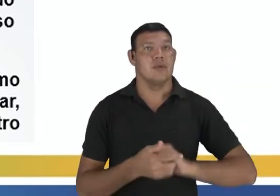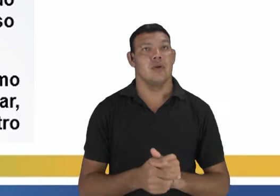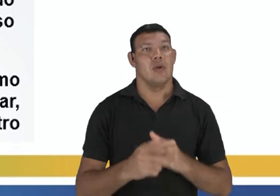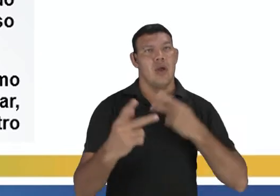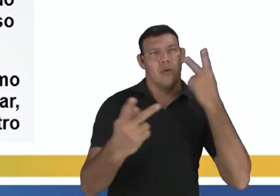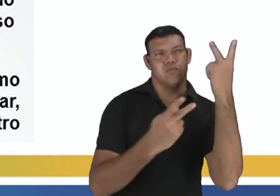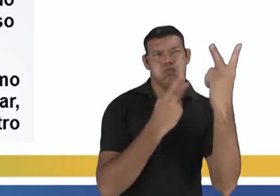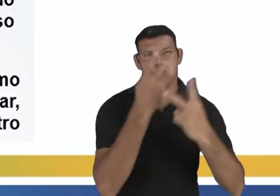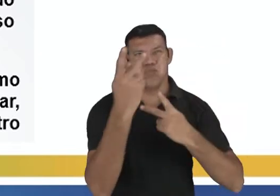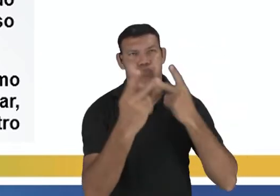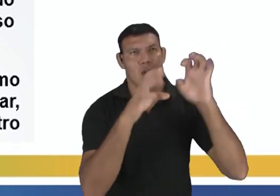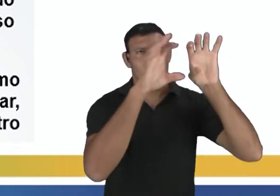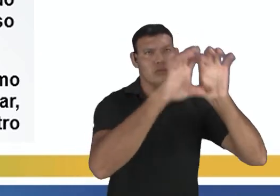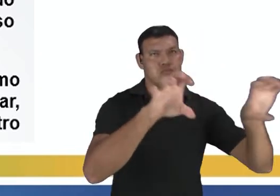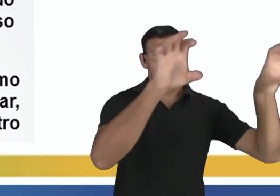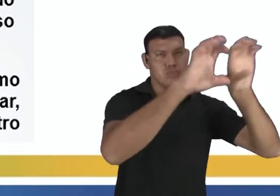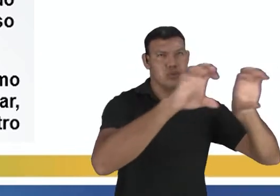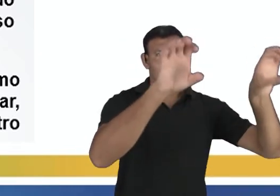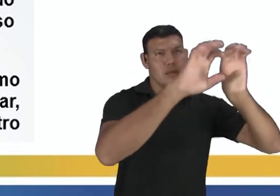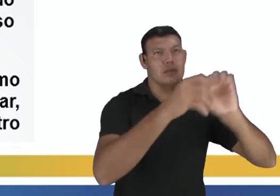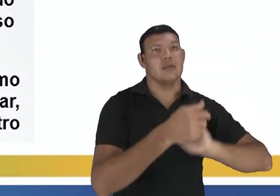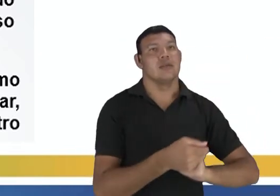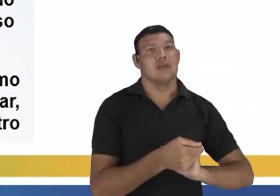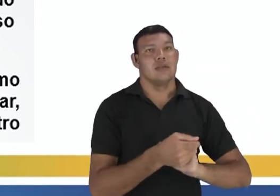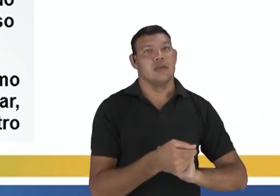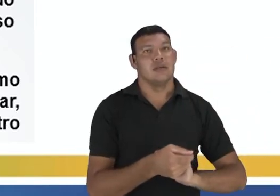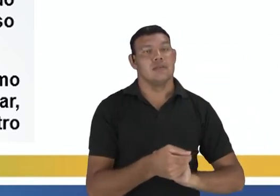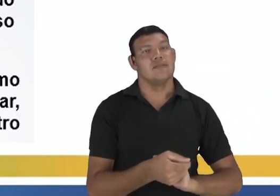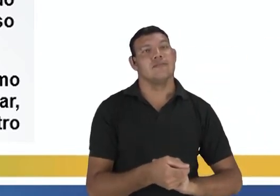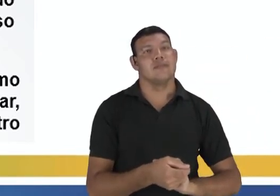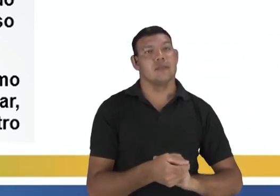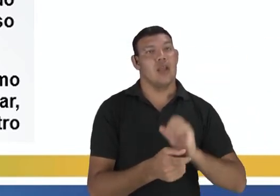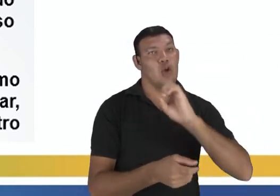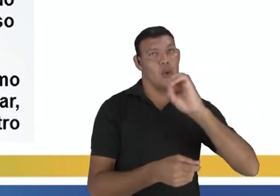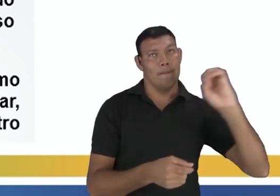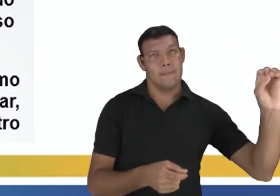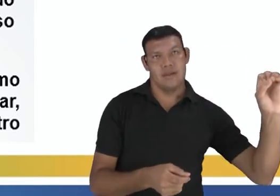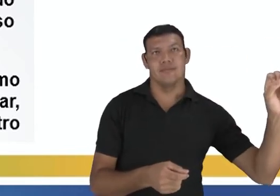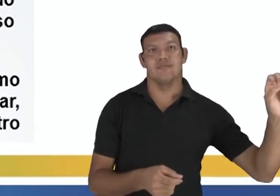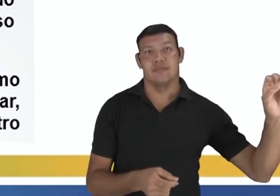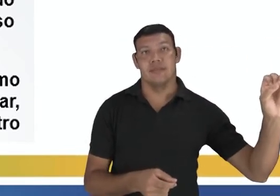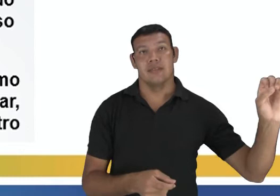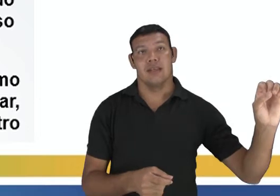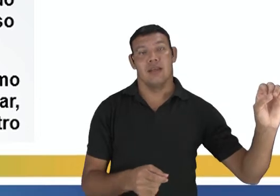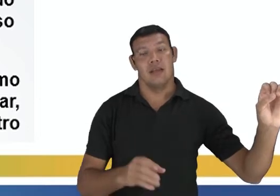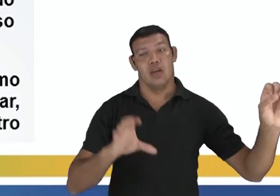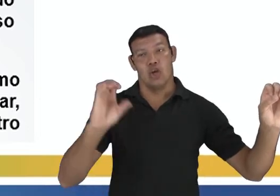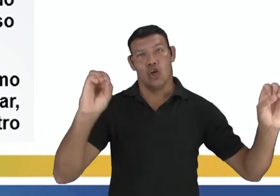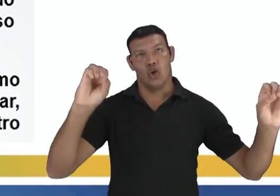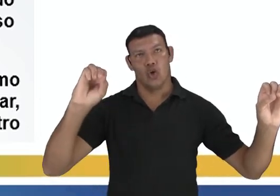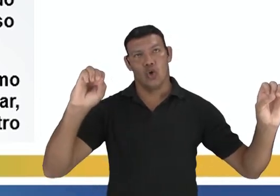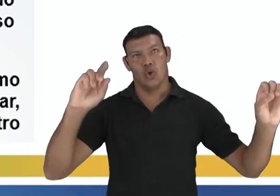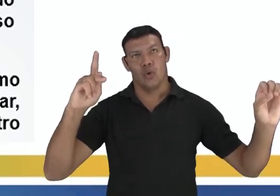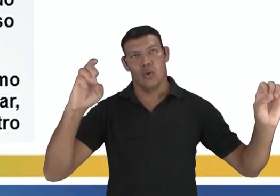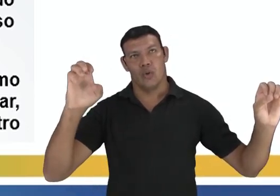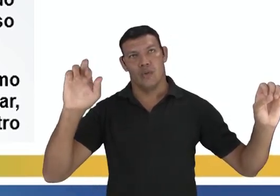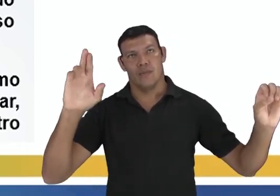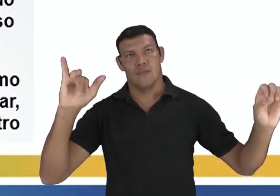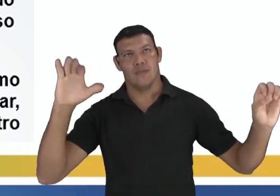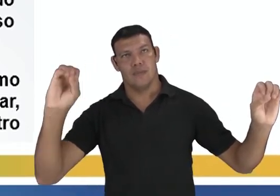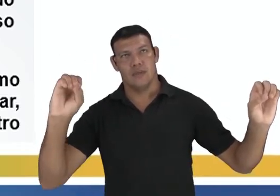que sopravam para o oeste. E Copérnico falava que a Terra se arrastava num envoltório